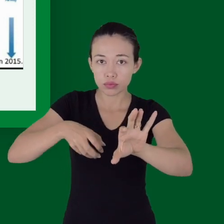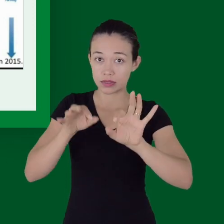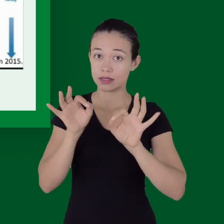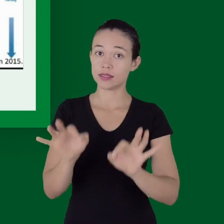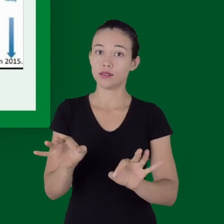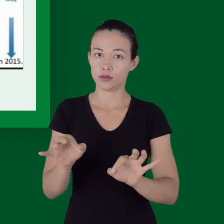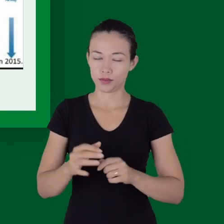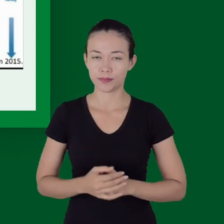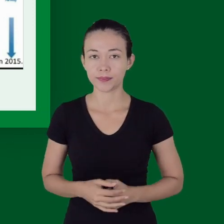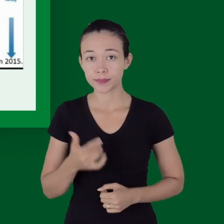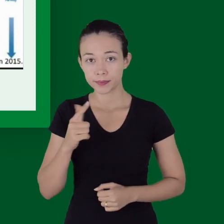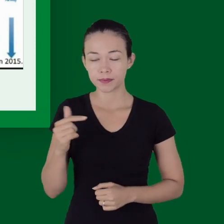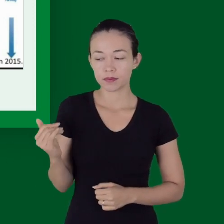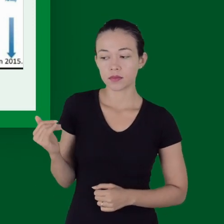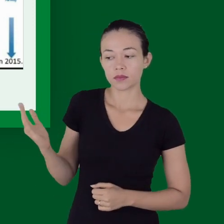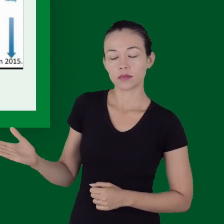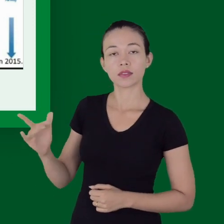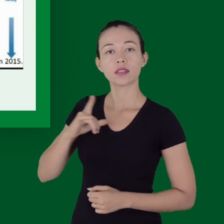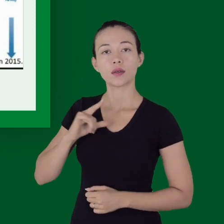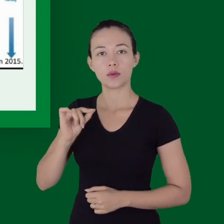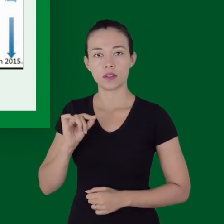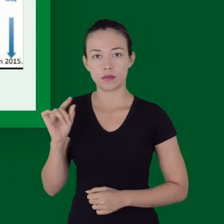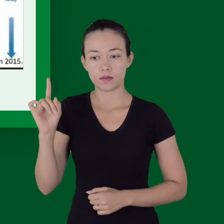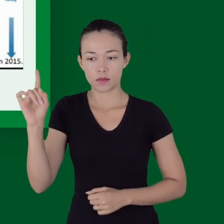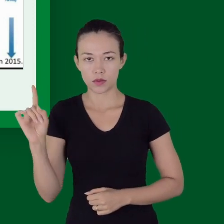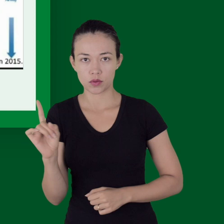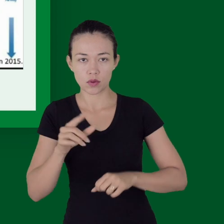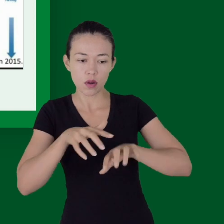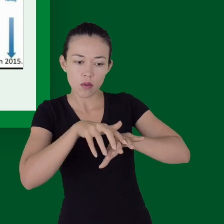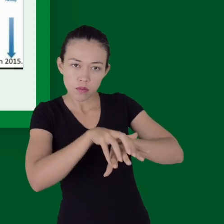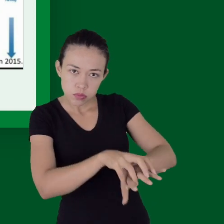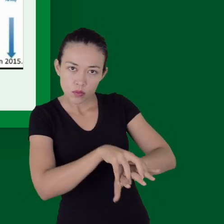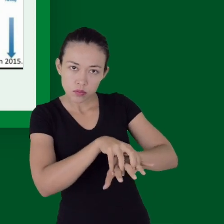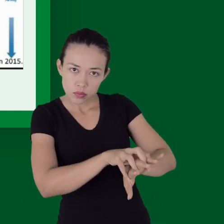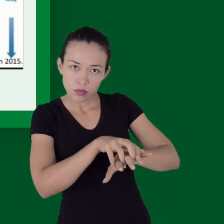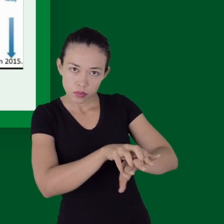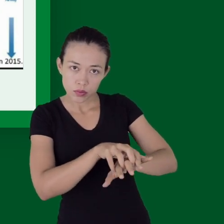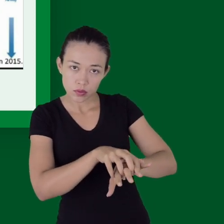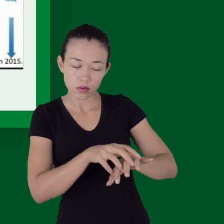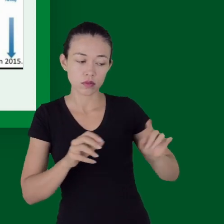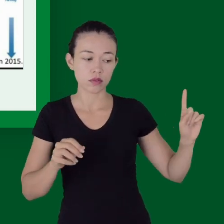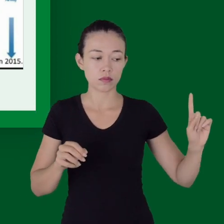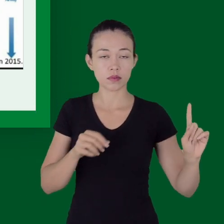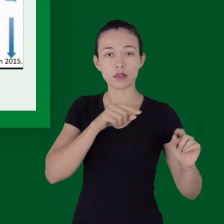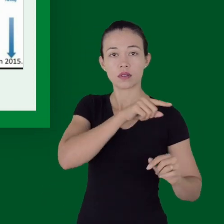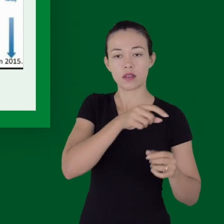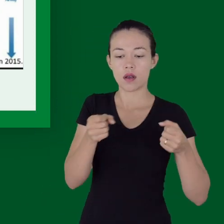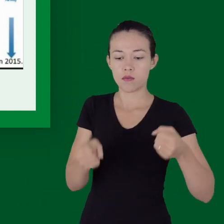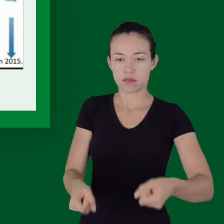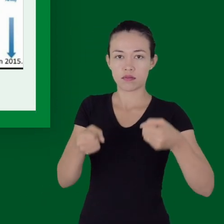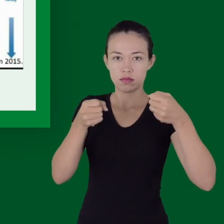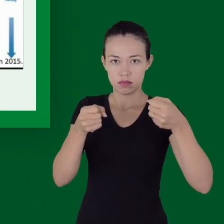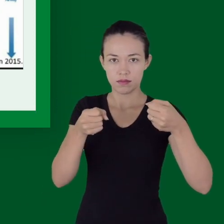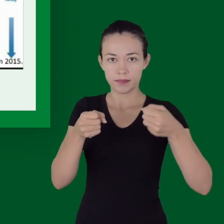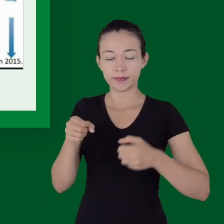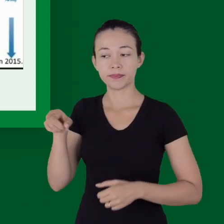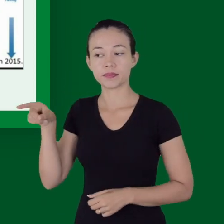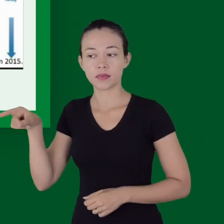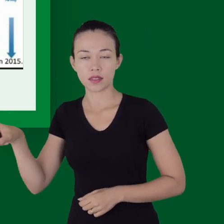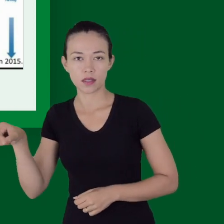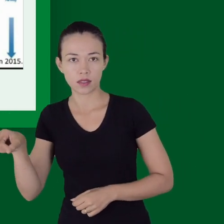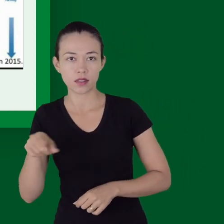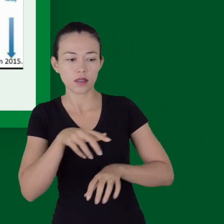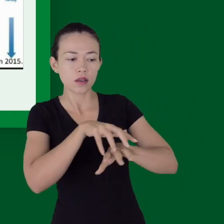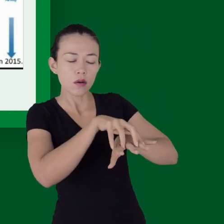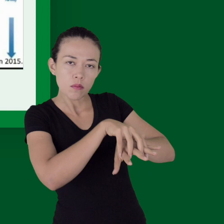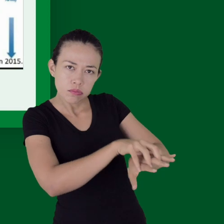Lateralmente ao paciente, a gente vai ter o compressor e quem fica com a desfibrilação. O compressor vai